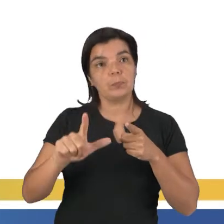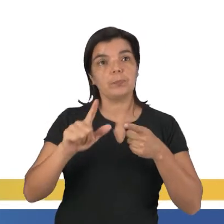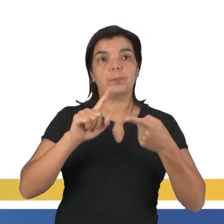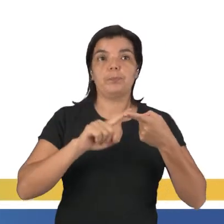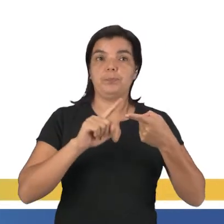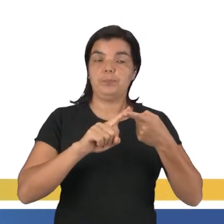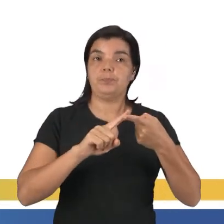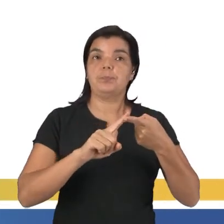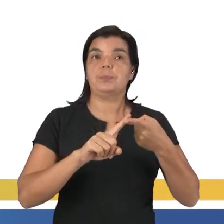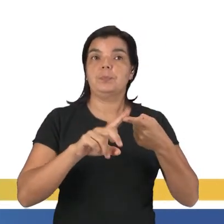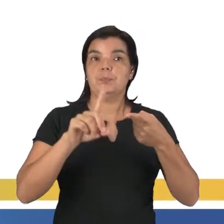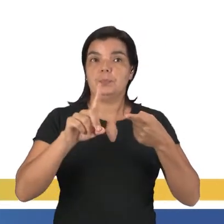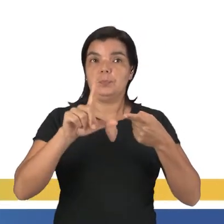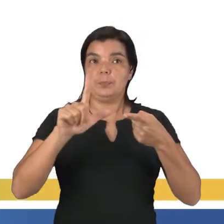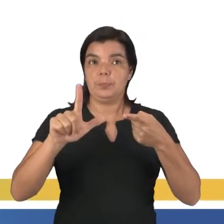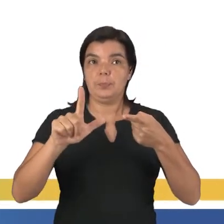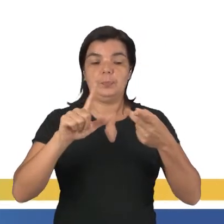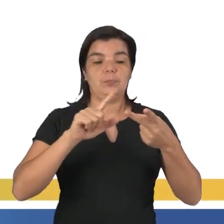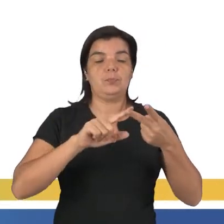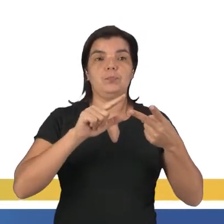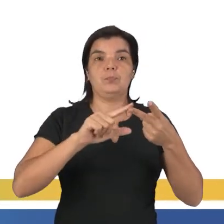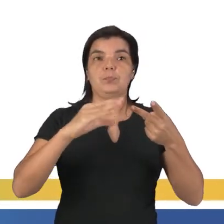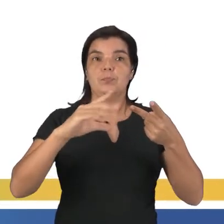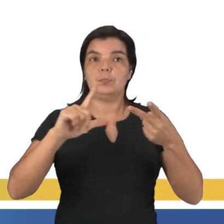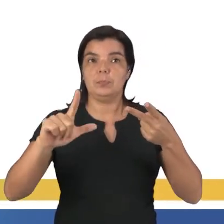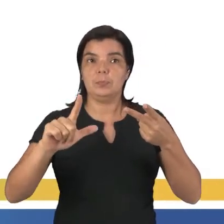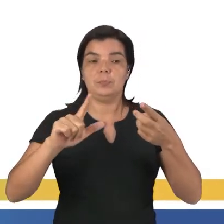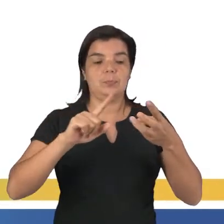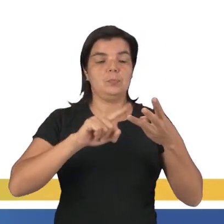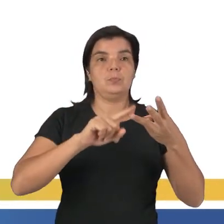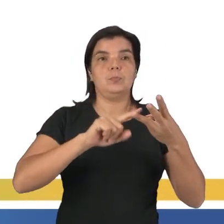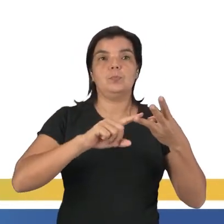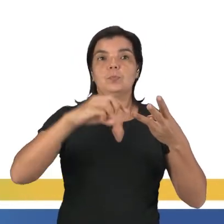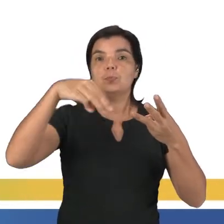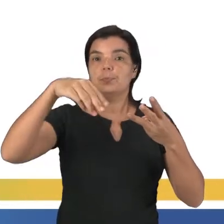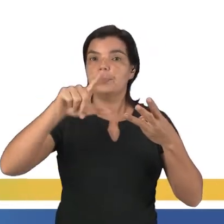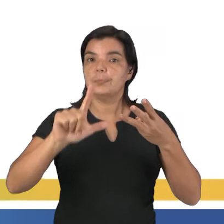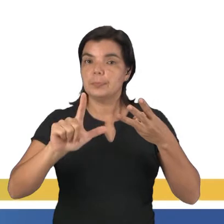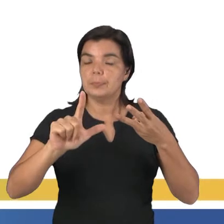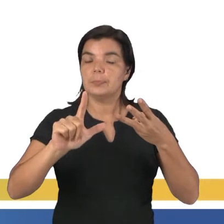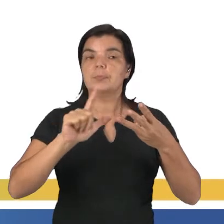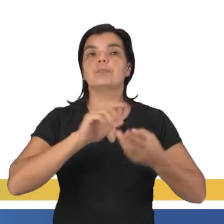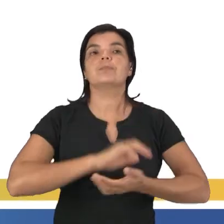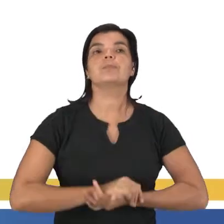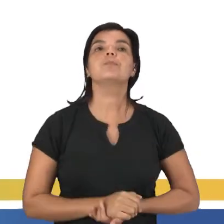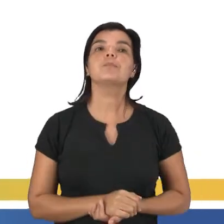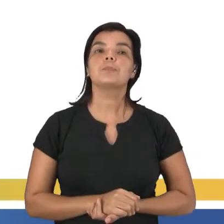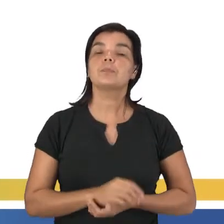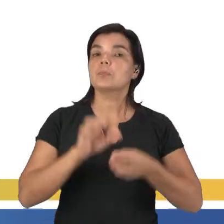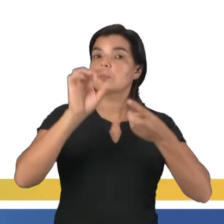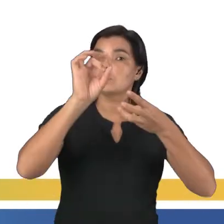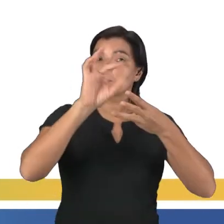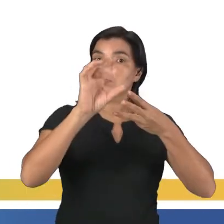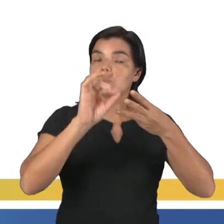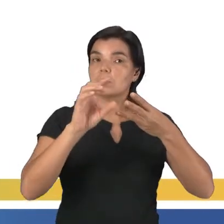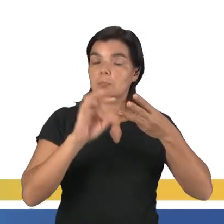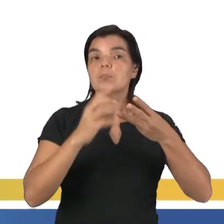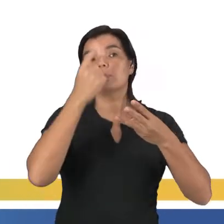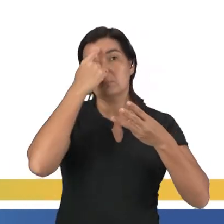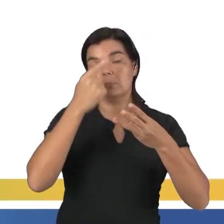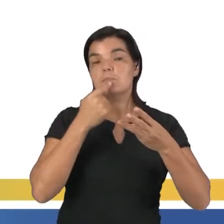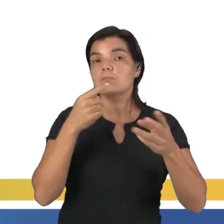que são 3 também. O decilitro, o centilitro e o mililitro, cada um com seu